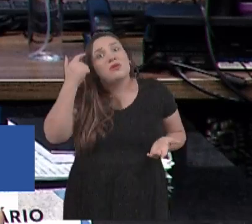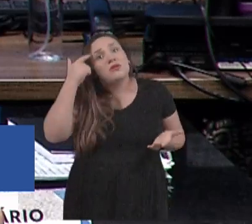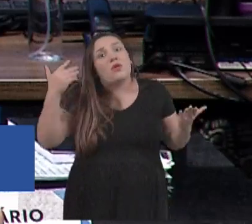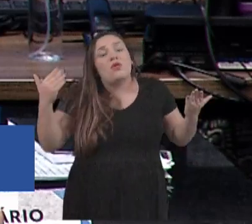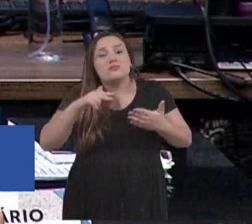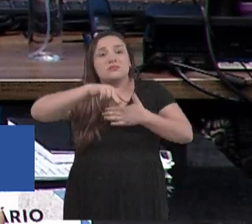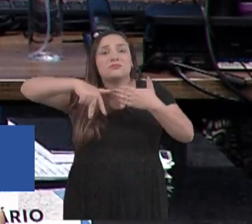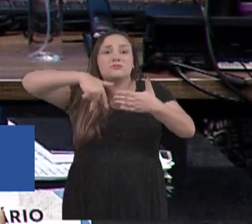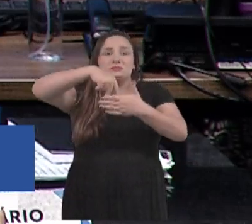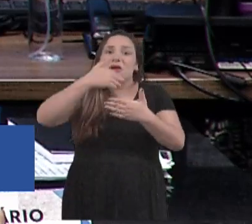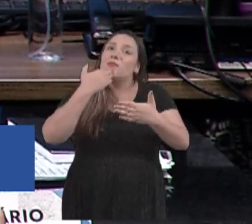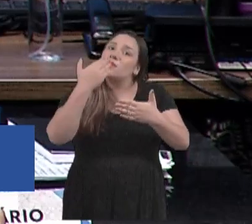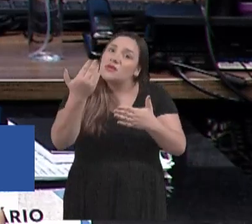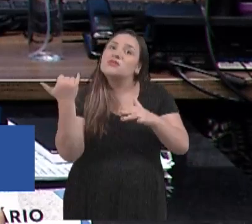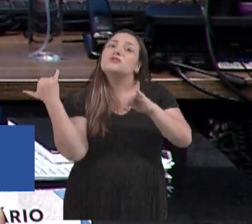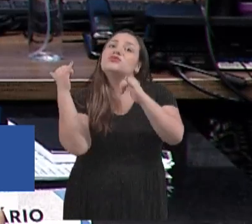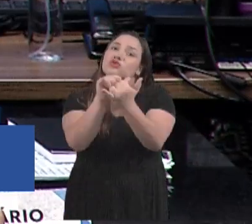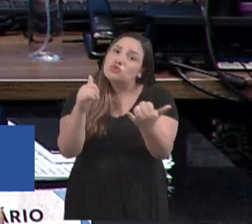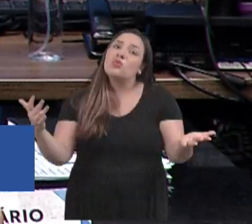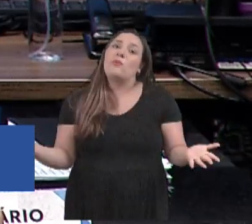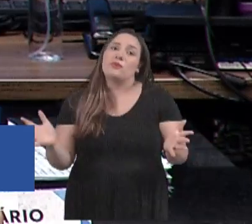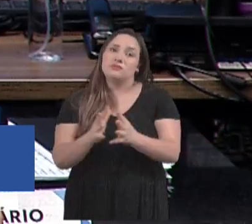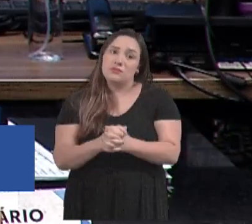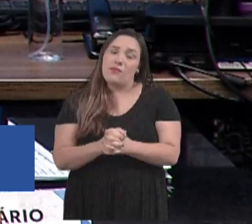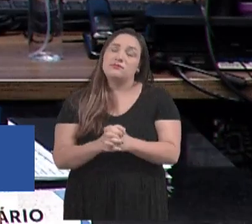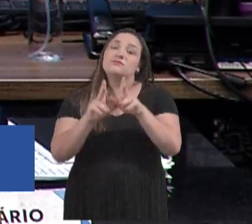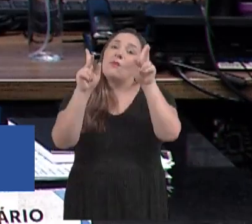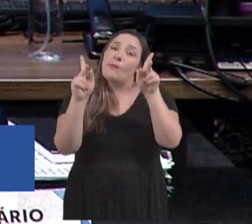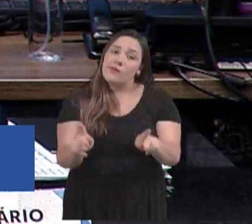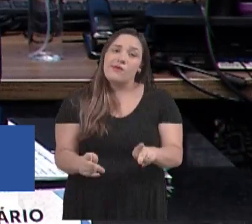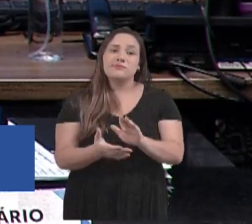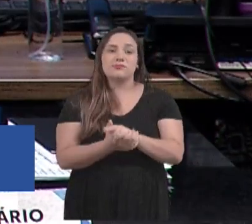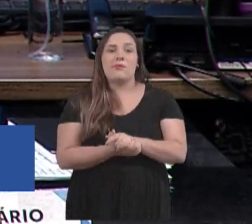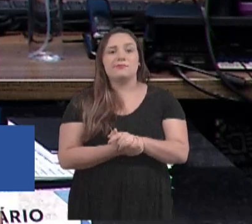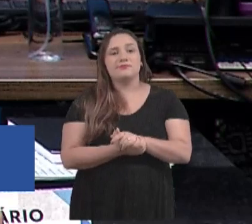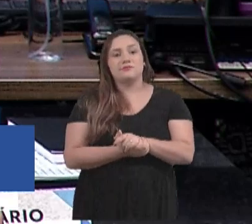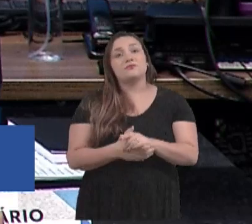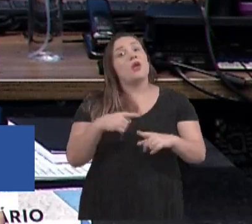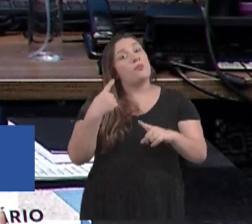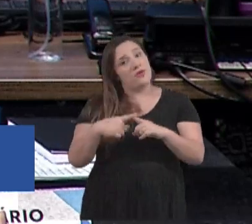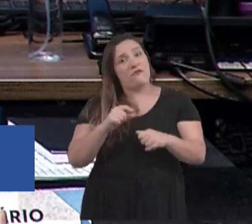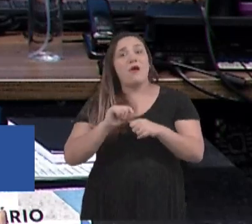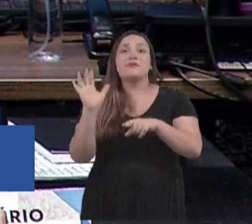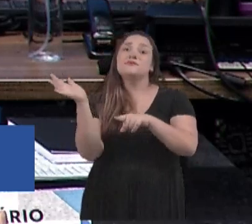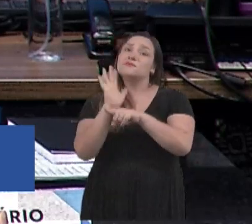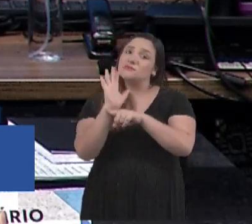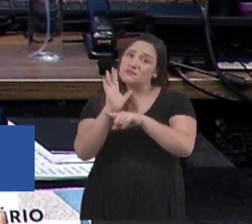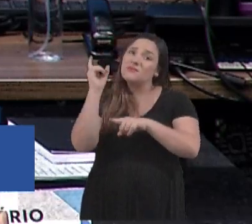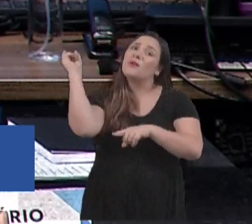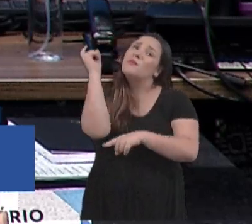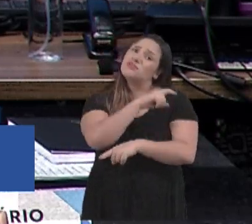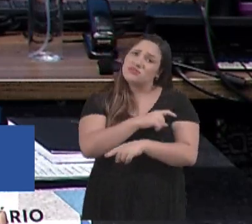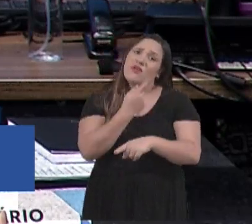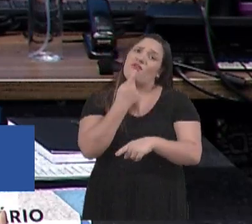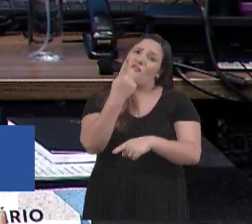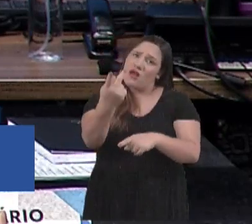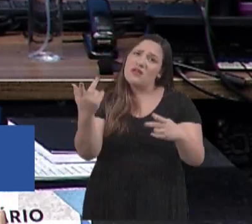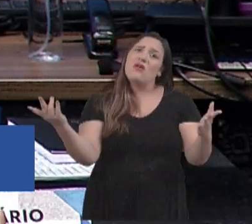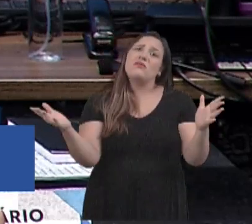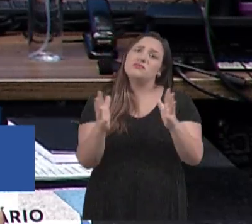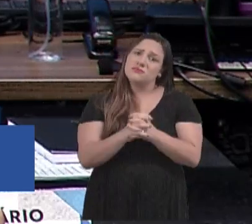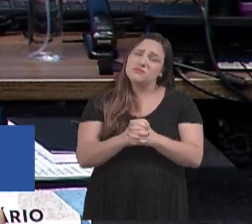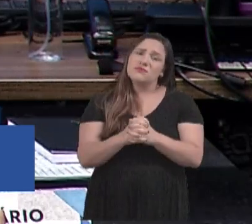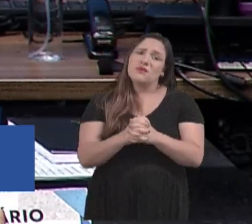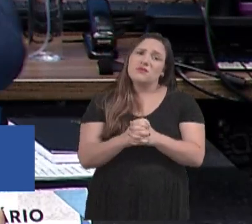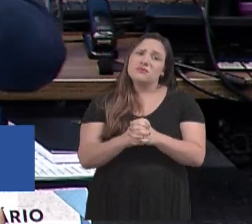hoje para pedir desculpas para a população, porque ele divulgou um vídeo mentindo. Inclusive,